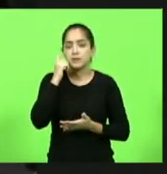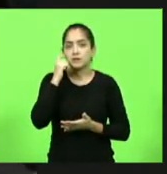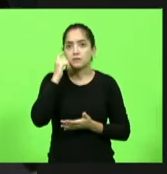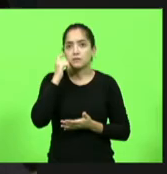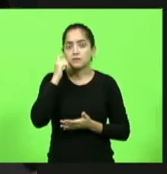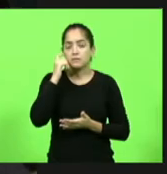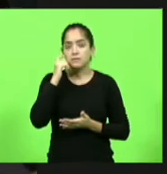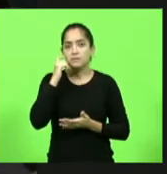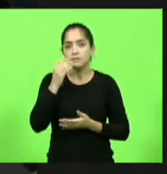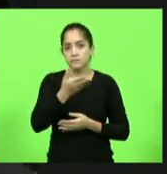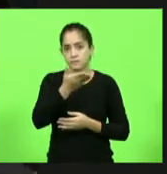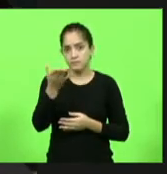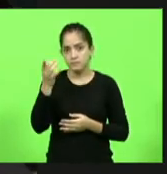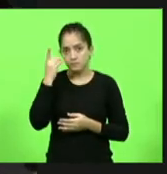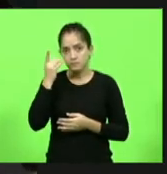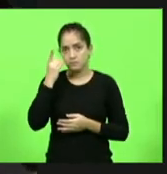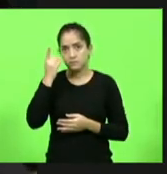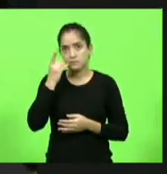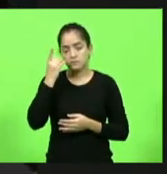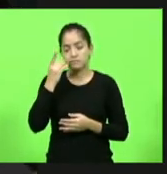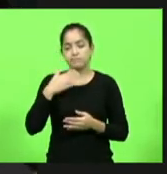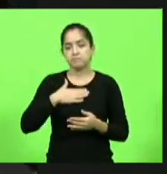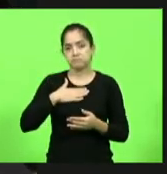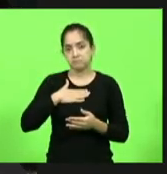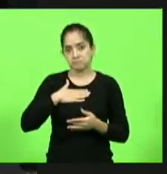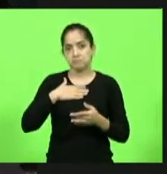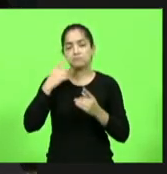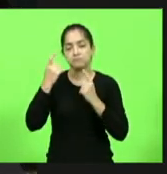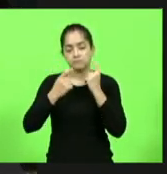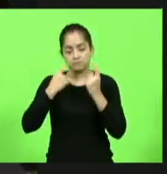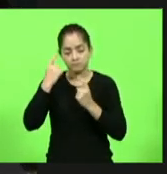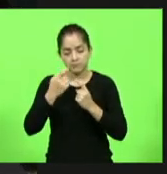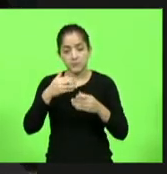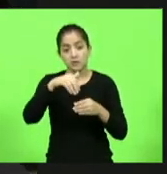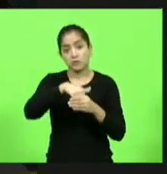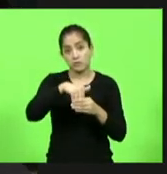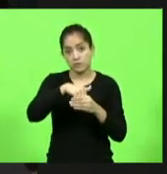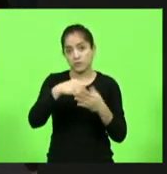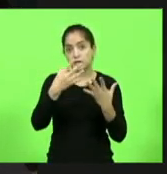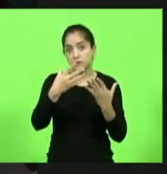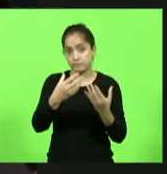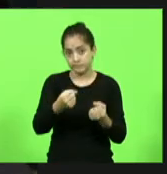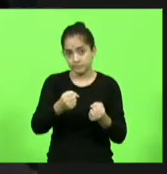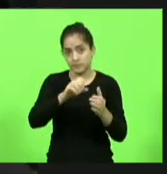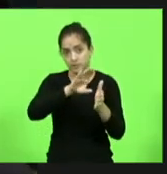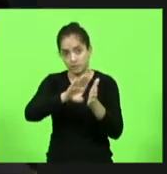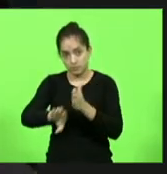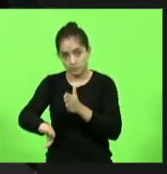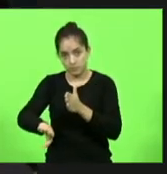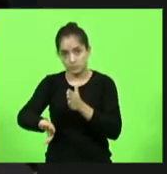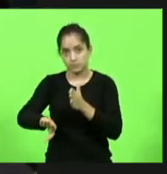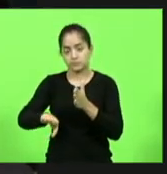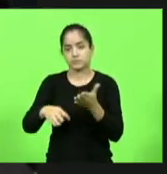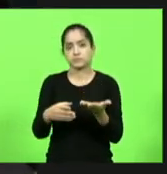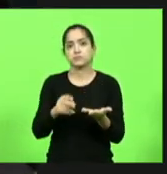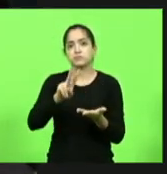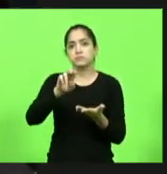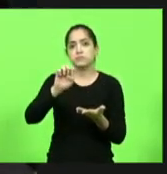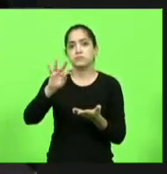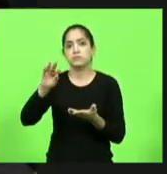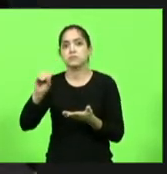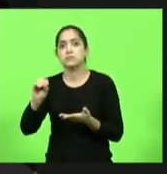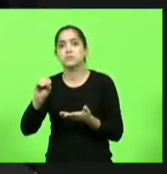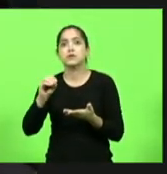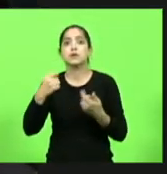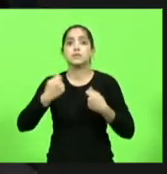Então, senhores deputados, eu estou muito preocupado. Vou votar favoravelmente a derrubada do veto, porque essa obra tem que acabar,